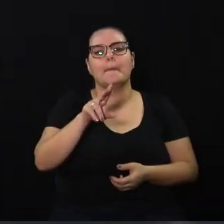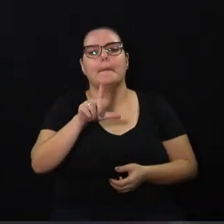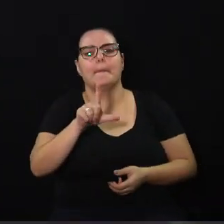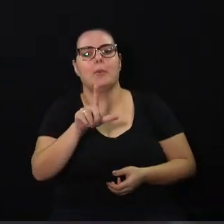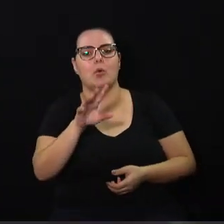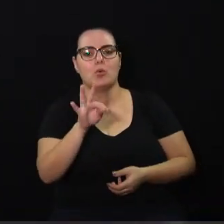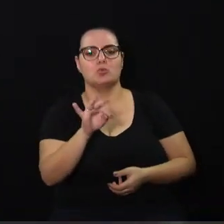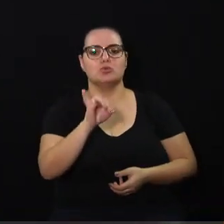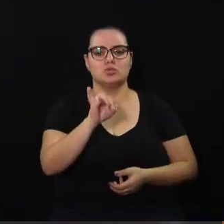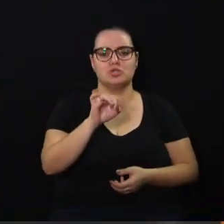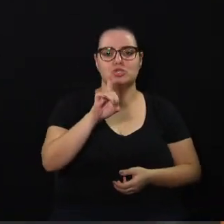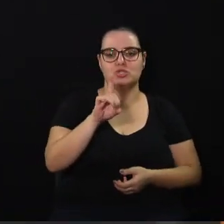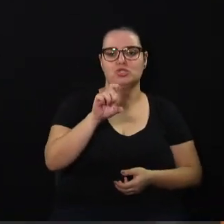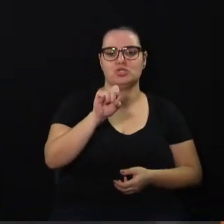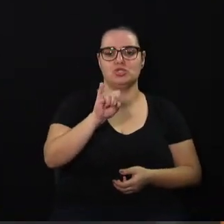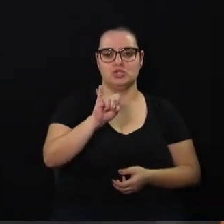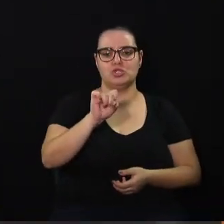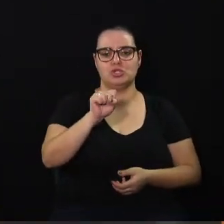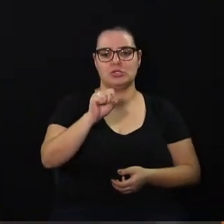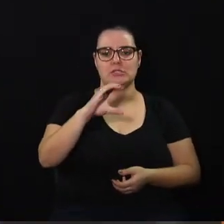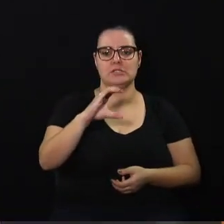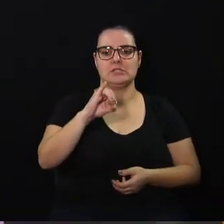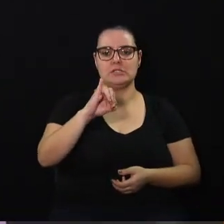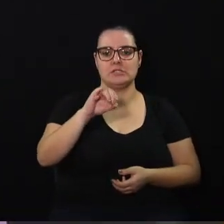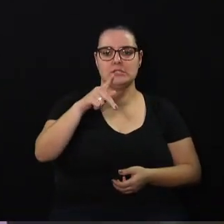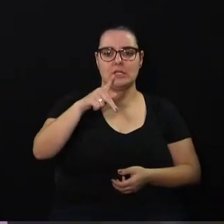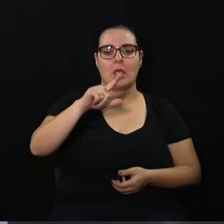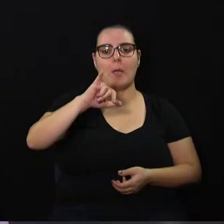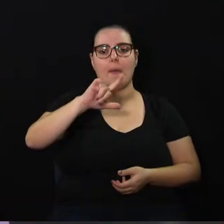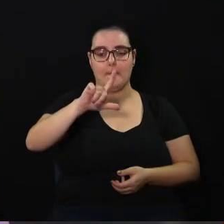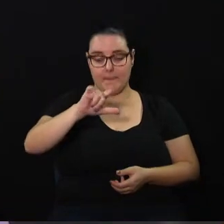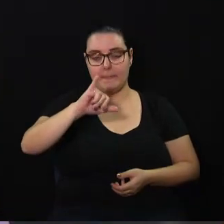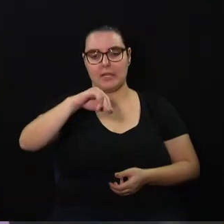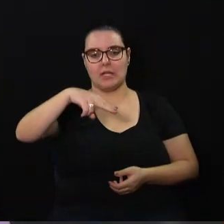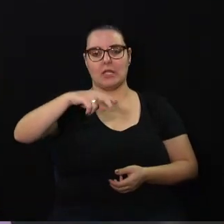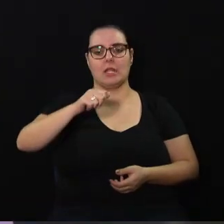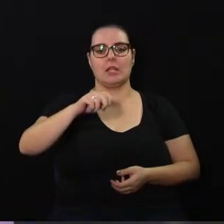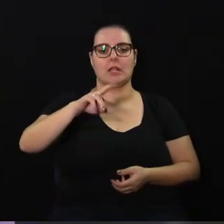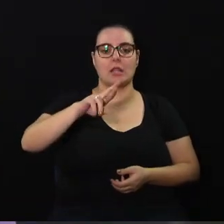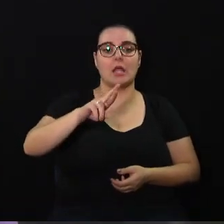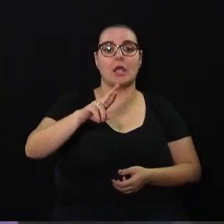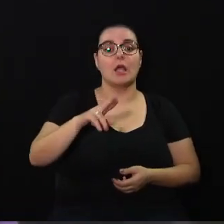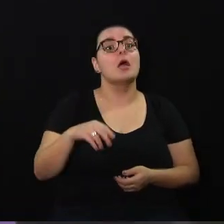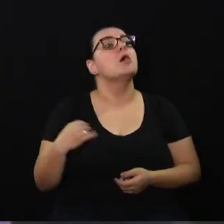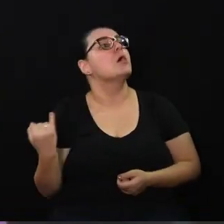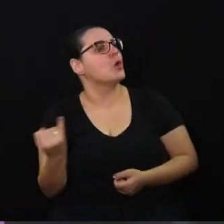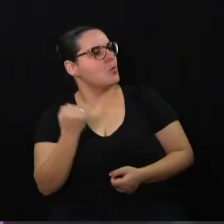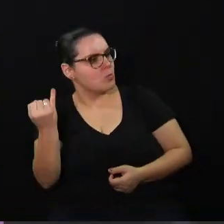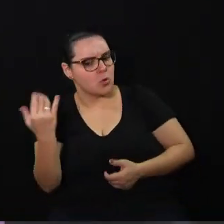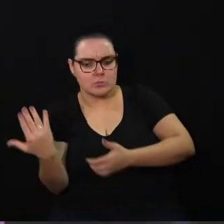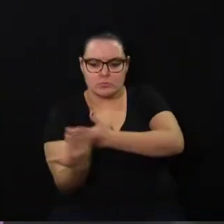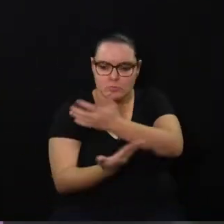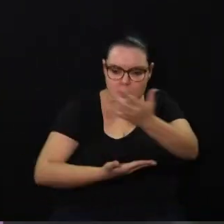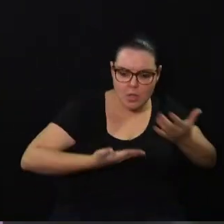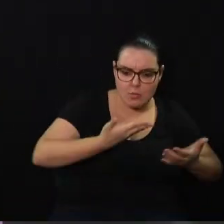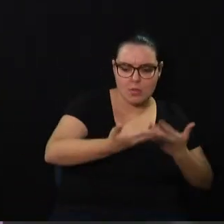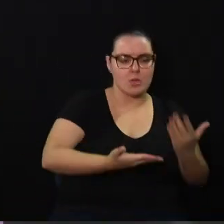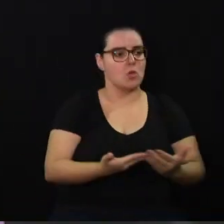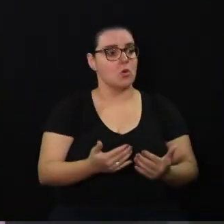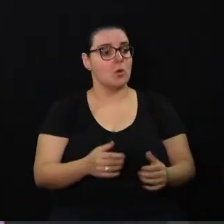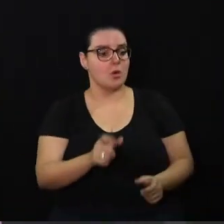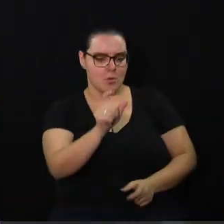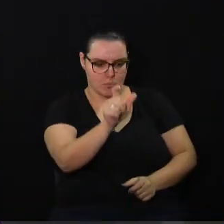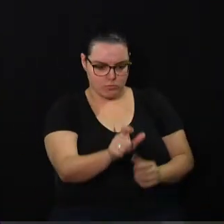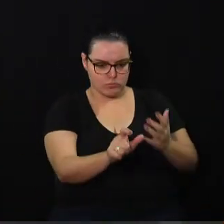convém avaliando a criança isso deve ser providenciado cada papel do professor é importantíssimo nesse processo porque ele